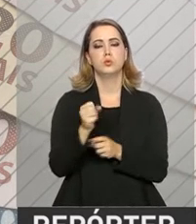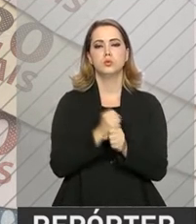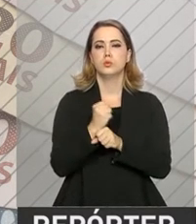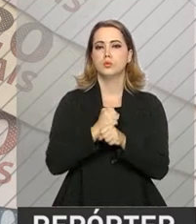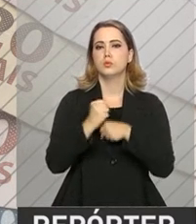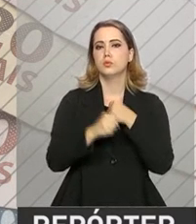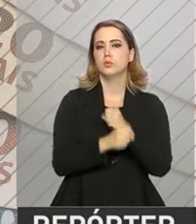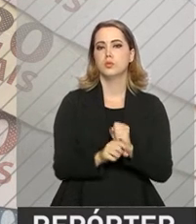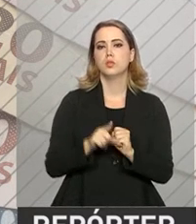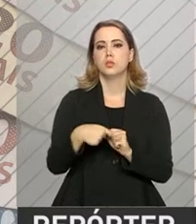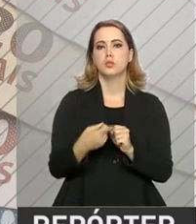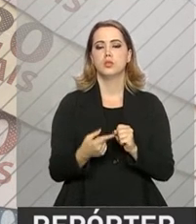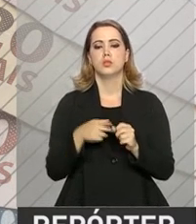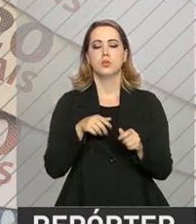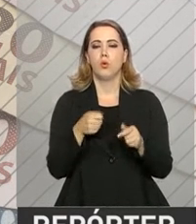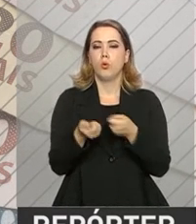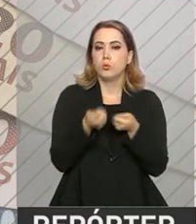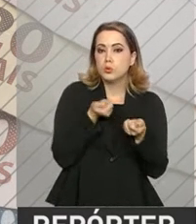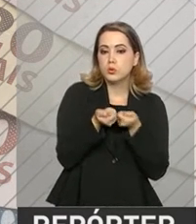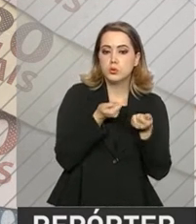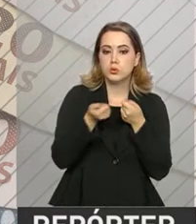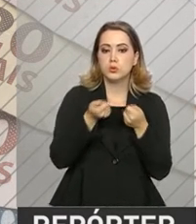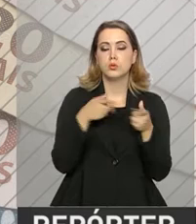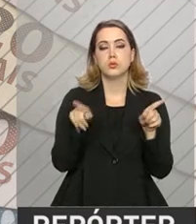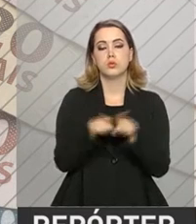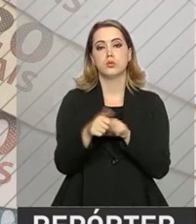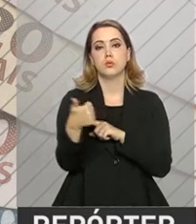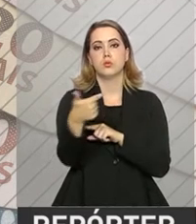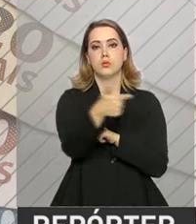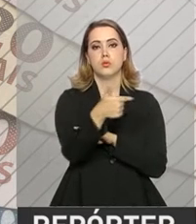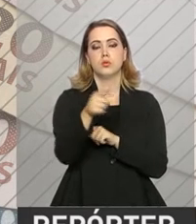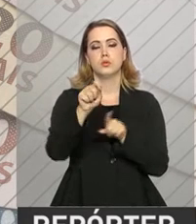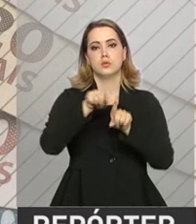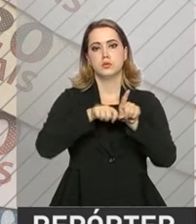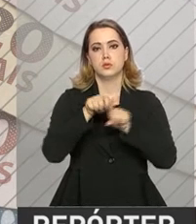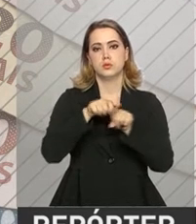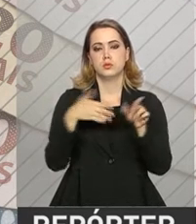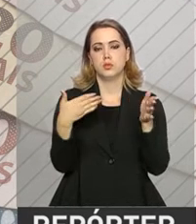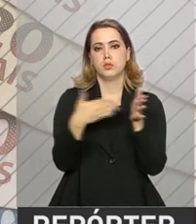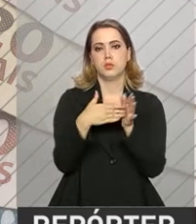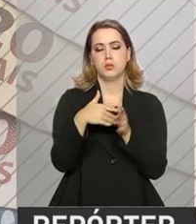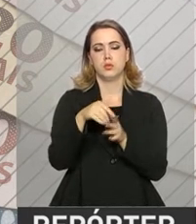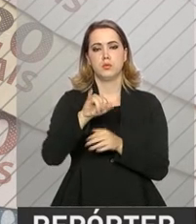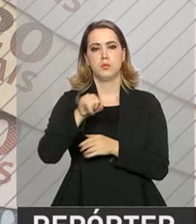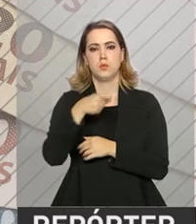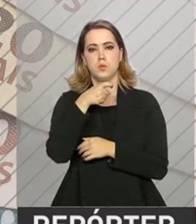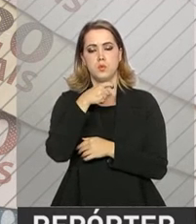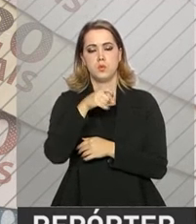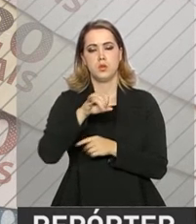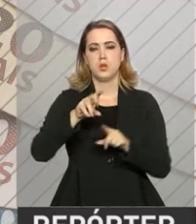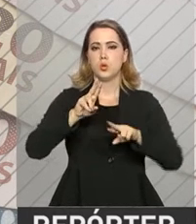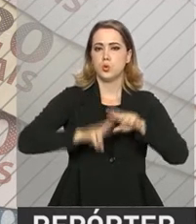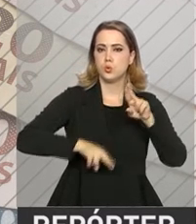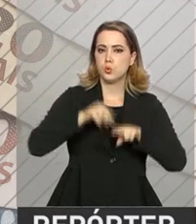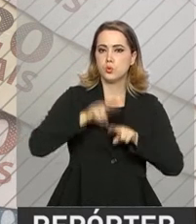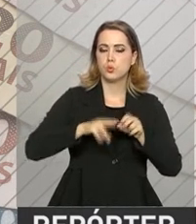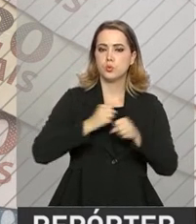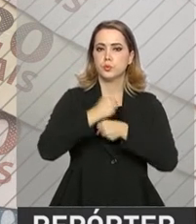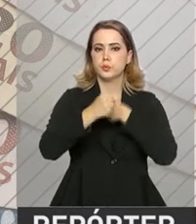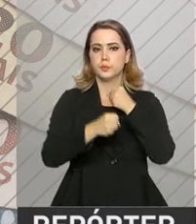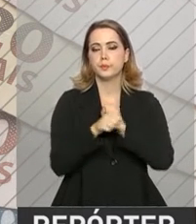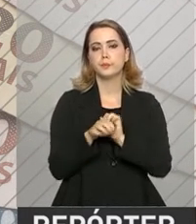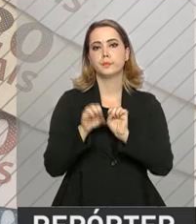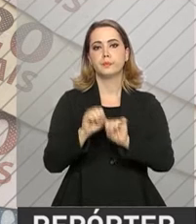limites serão corrigidos pela inflação acumulada em 12 meses até junho do ano anterior educação e saúde só